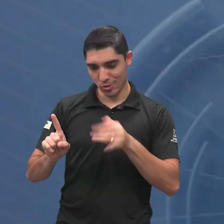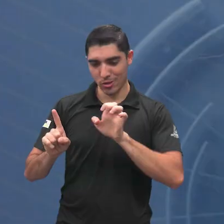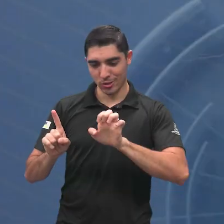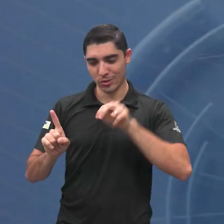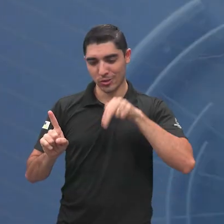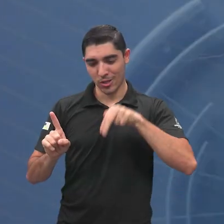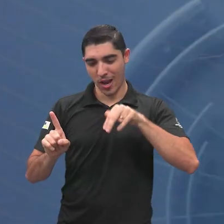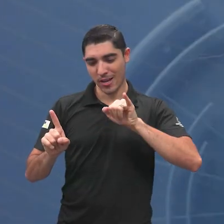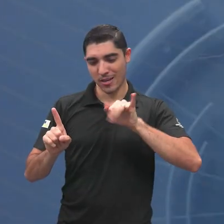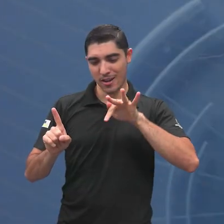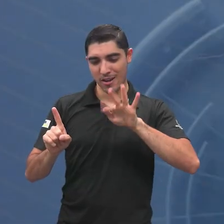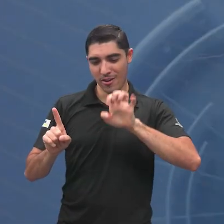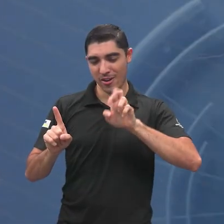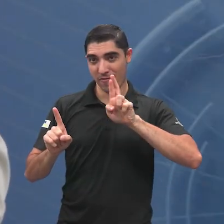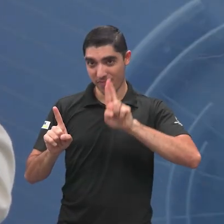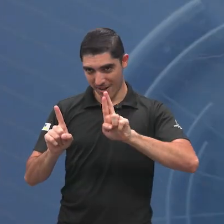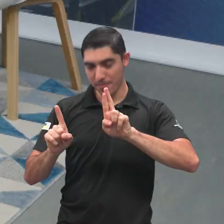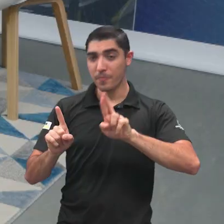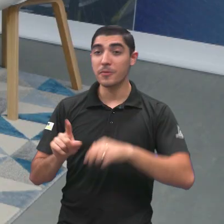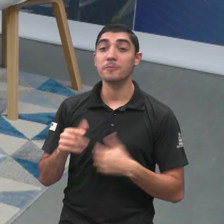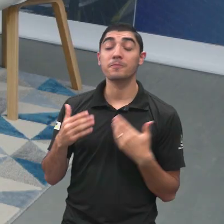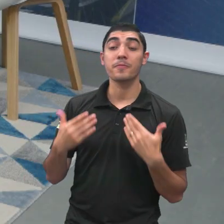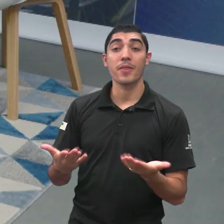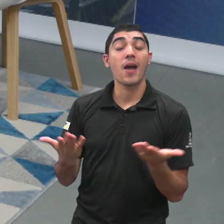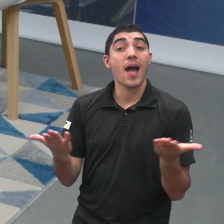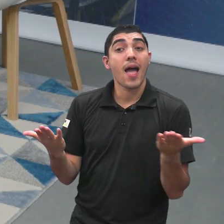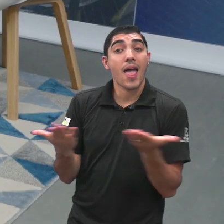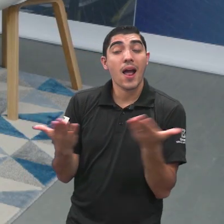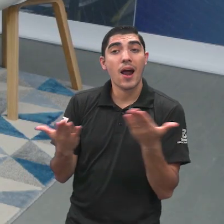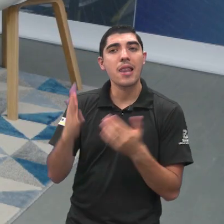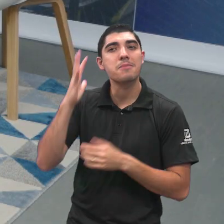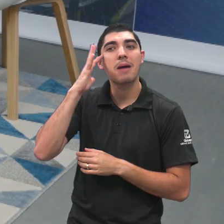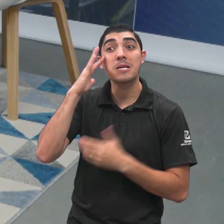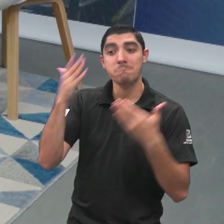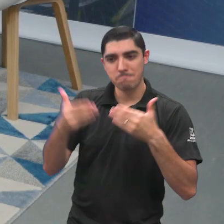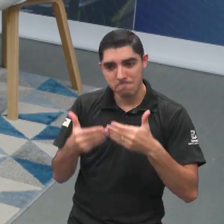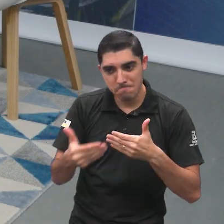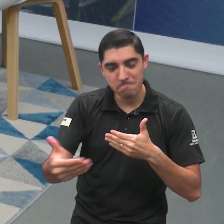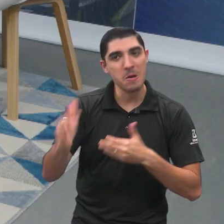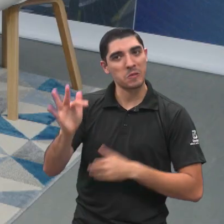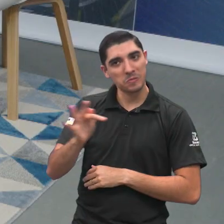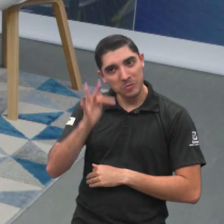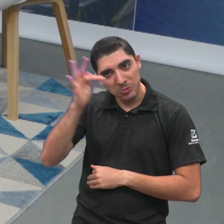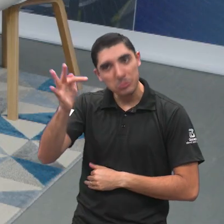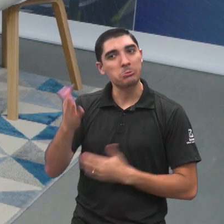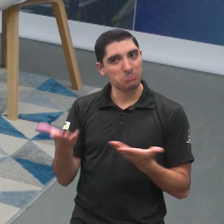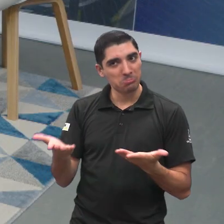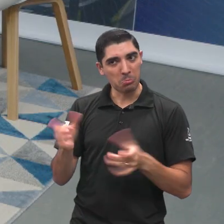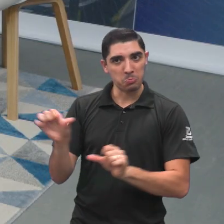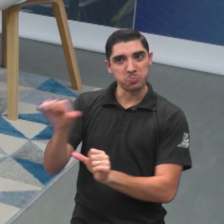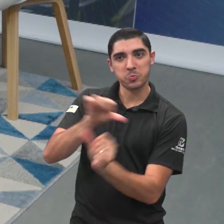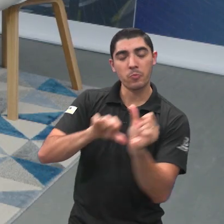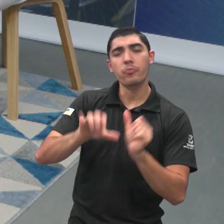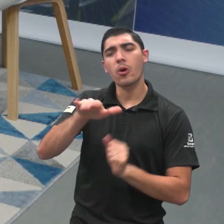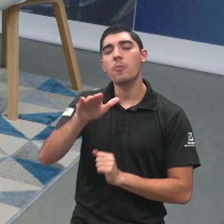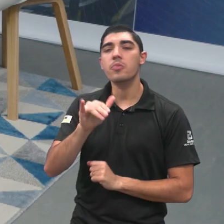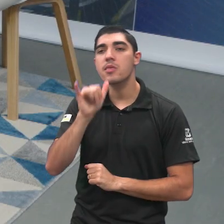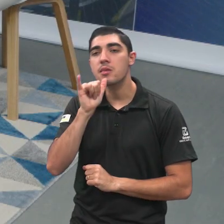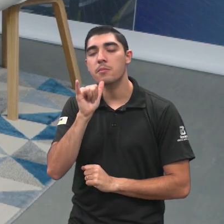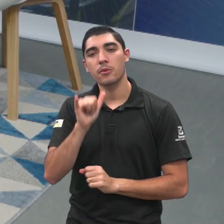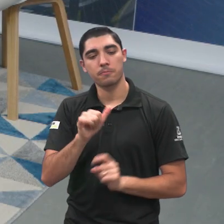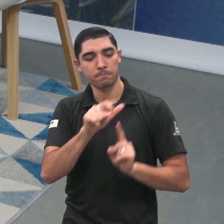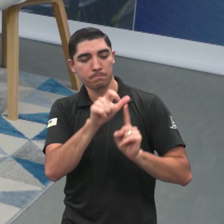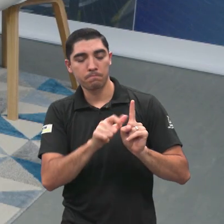esse papo com a gente. Agora a gente entra nesse aspecto, né? Pensar no futuro, para frente. Doutora, pais